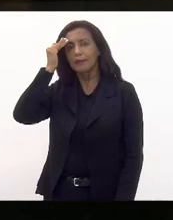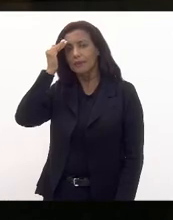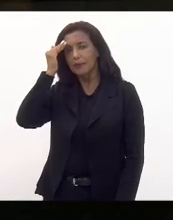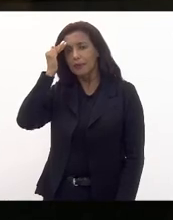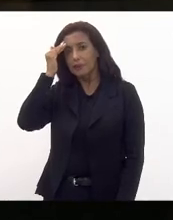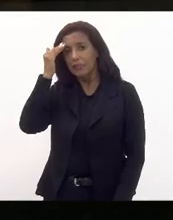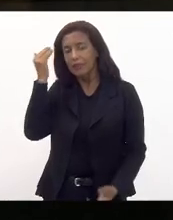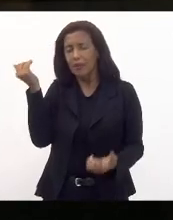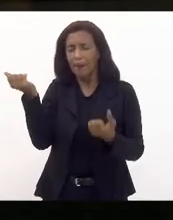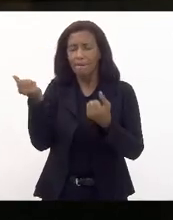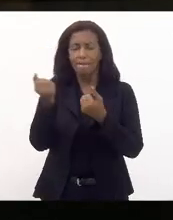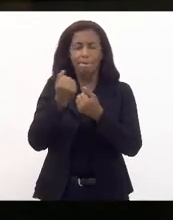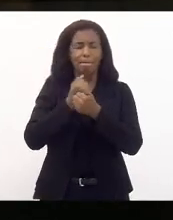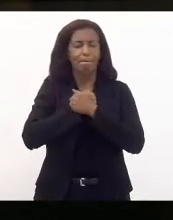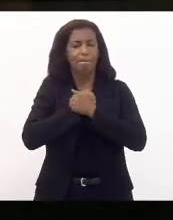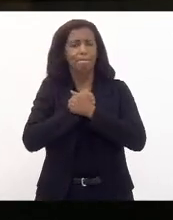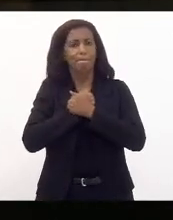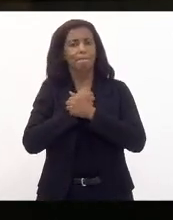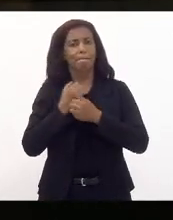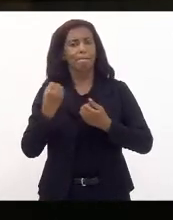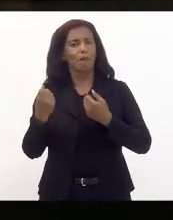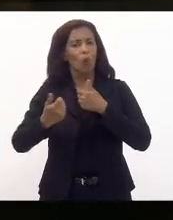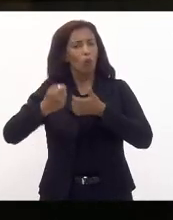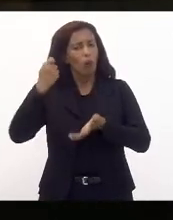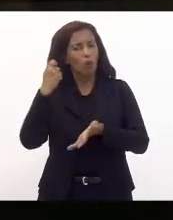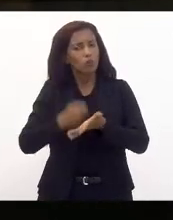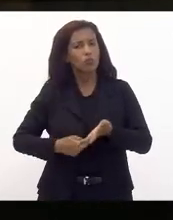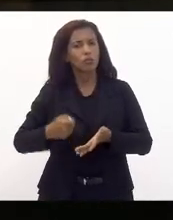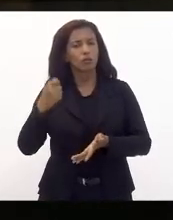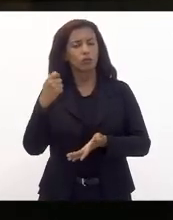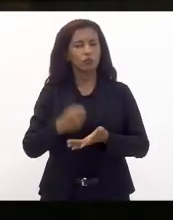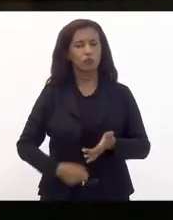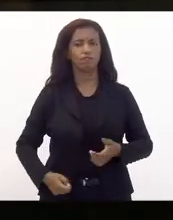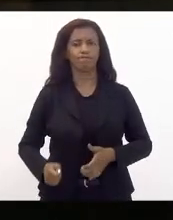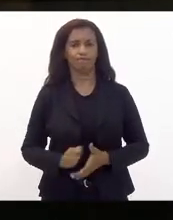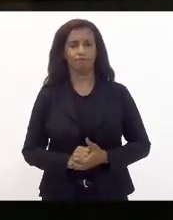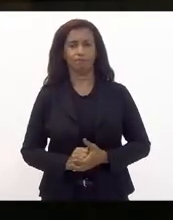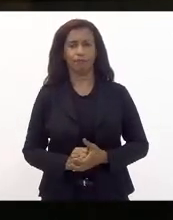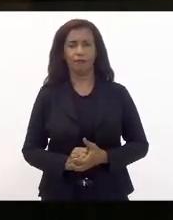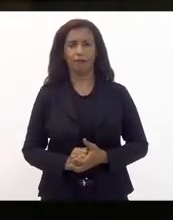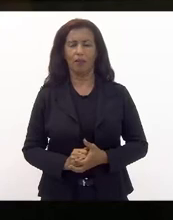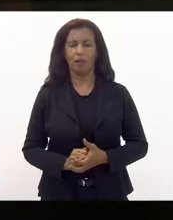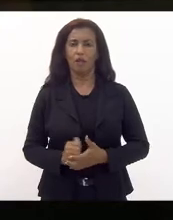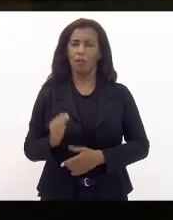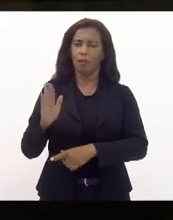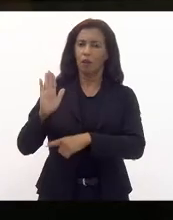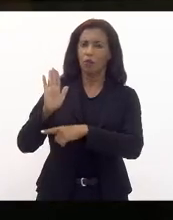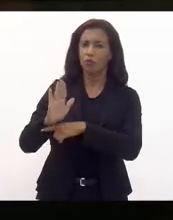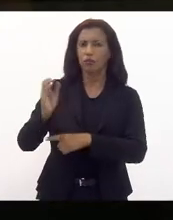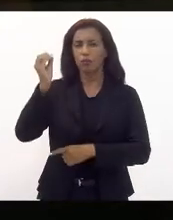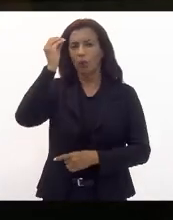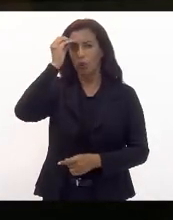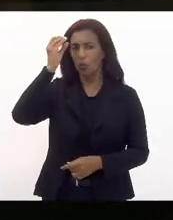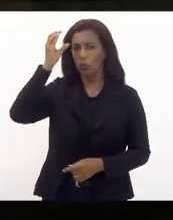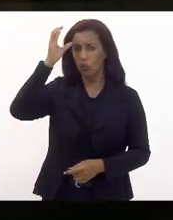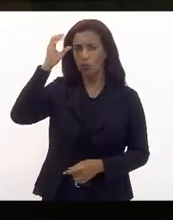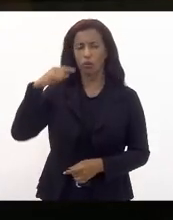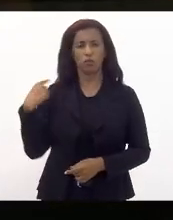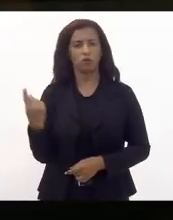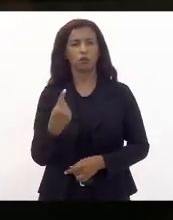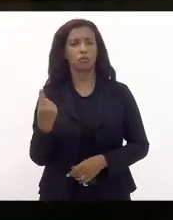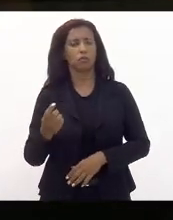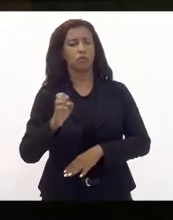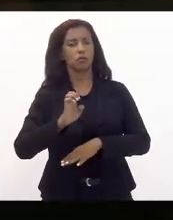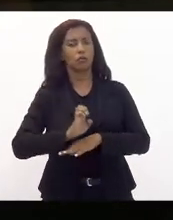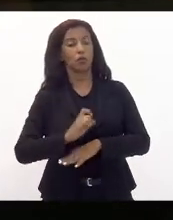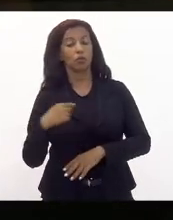é abraçado como uma luta e em favor da cultura do nosso Estado